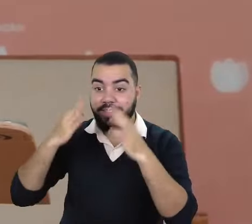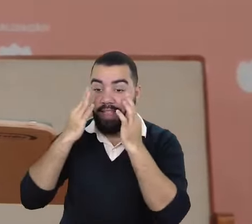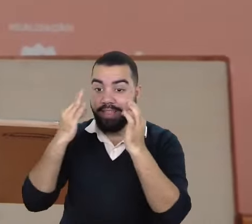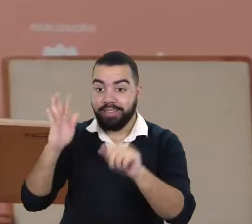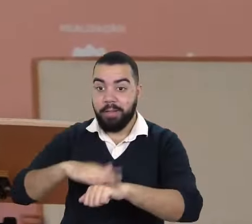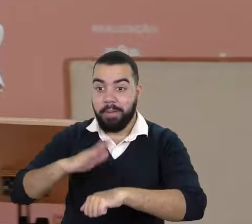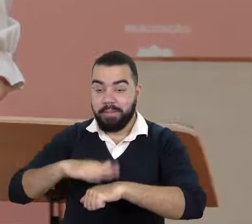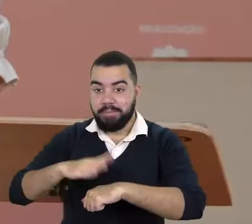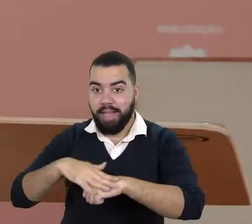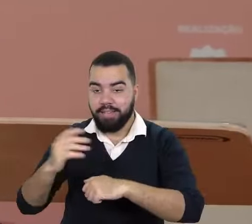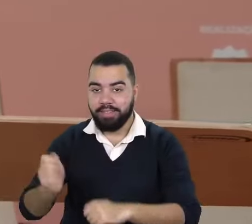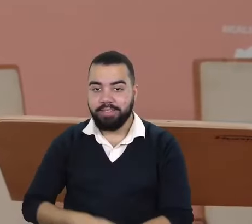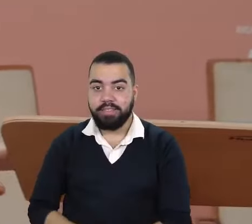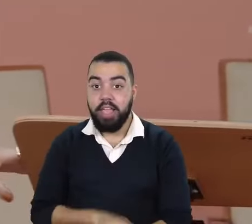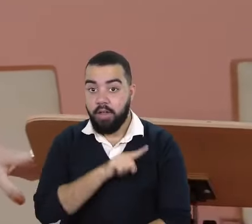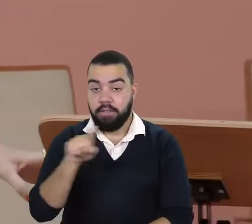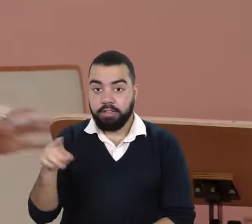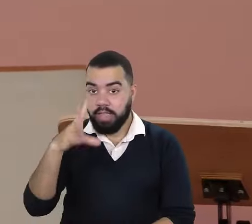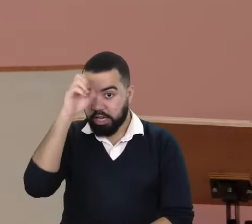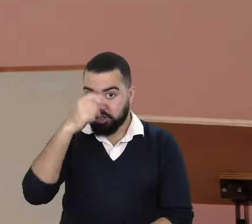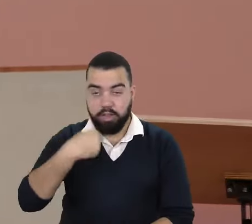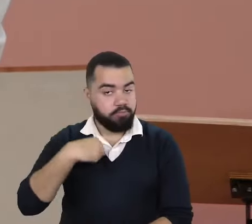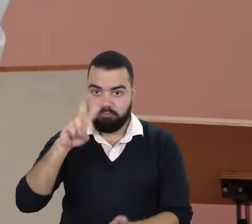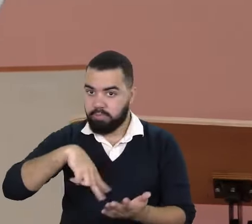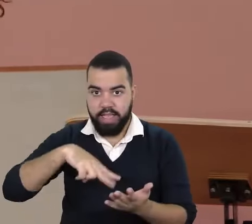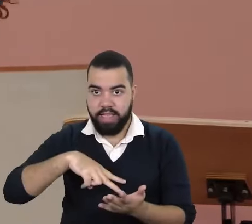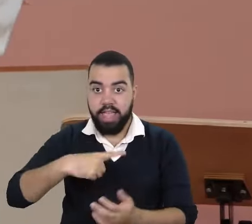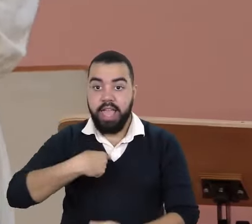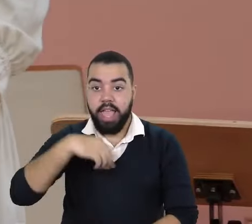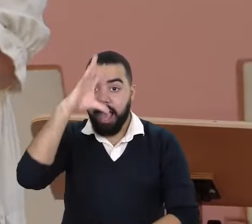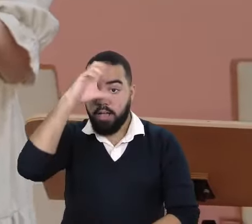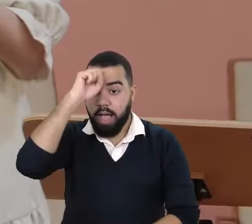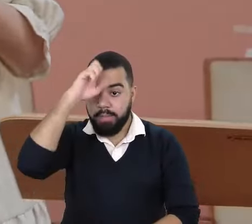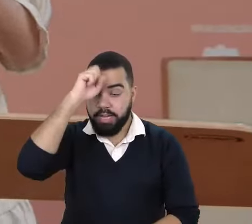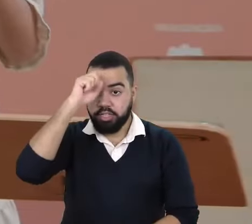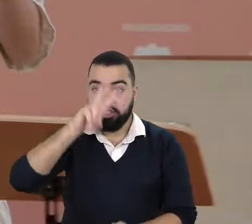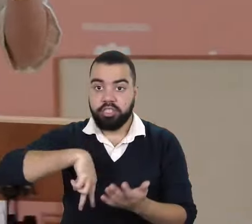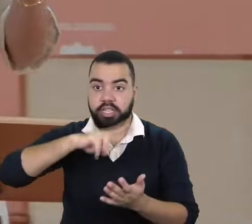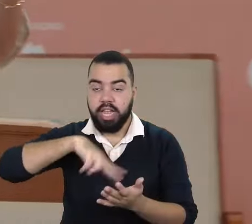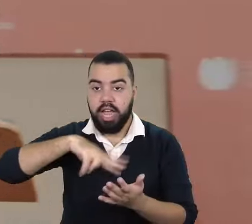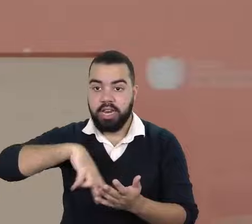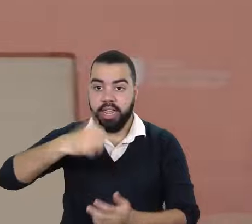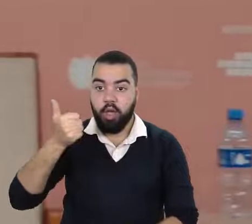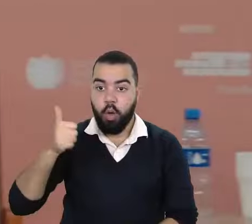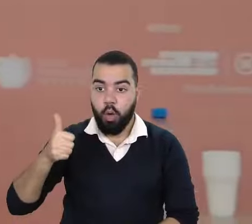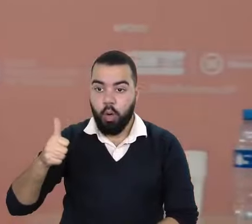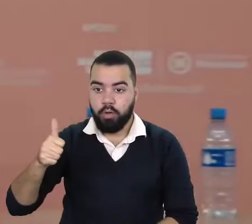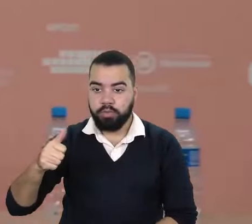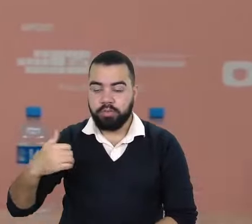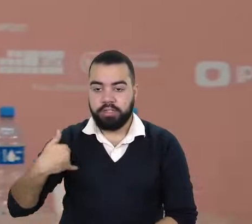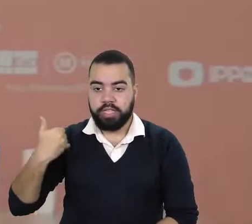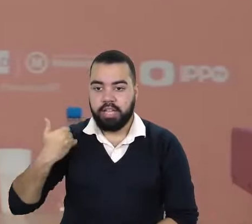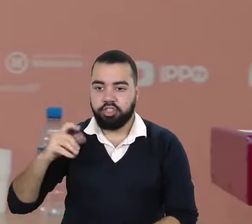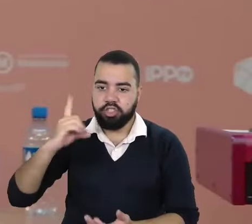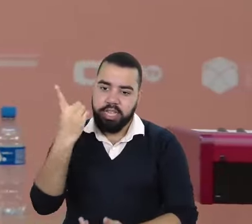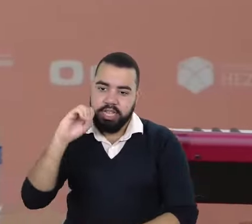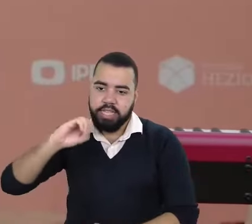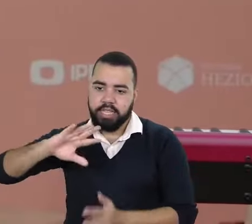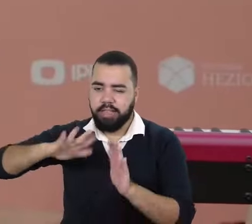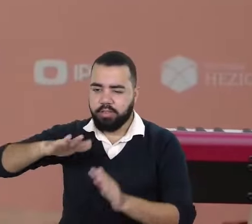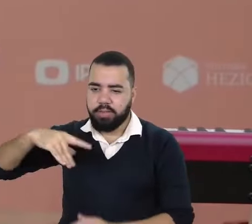vocês, pessoal, não achar que eu não sei ler até hoje? Gente, eu aprendi a ler com quase 11, 12, de, entre 10 e